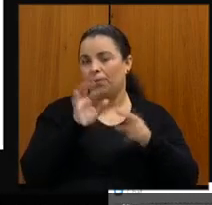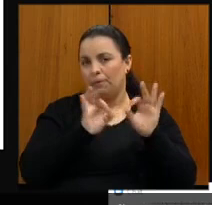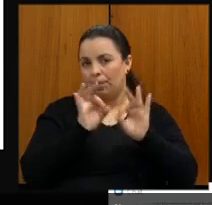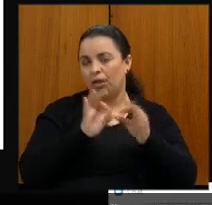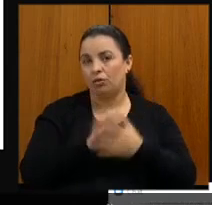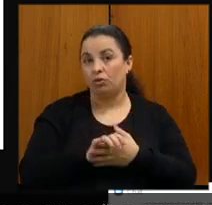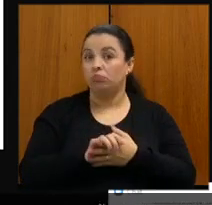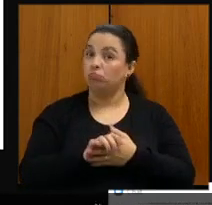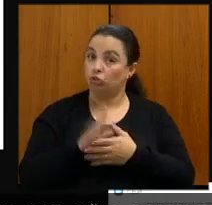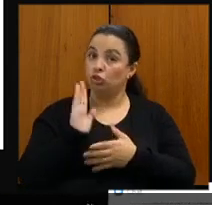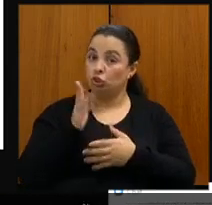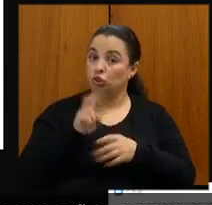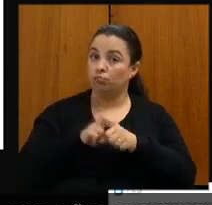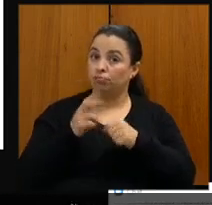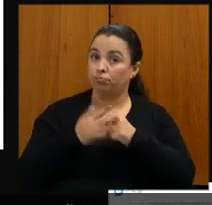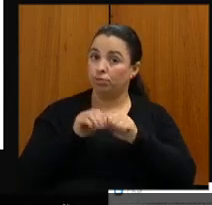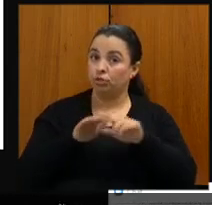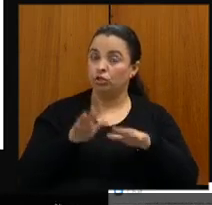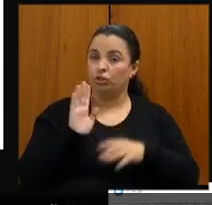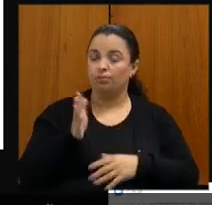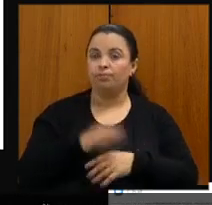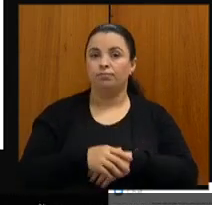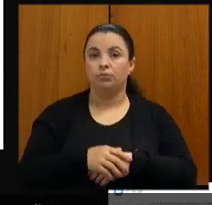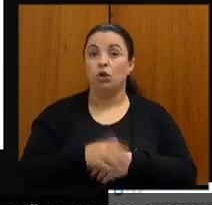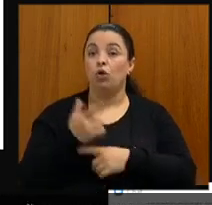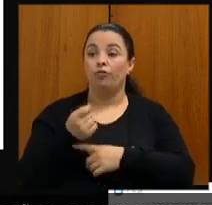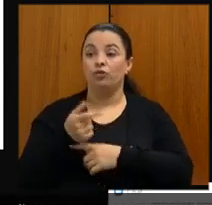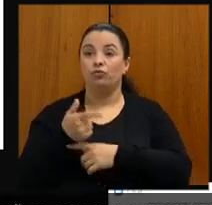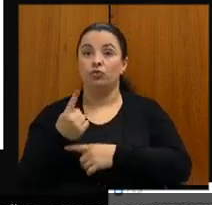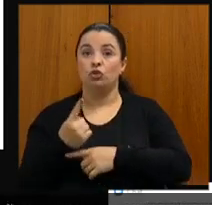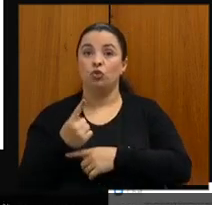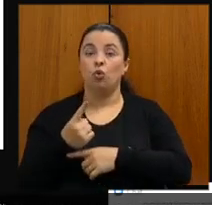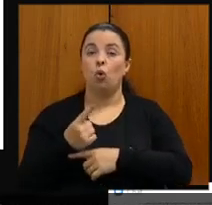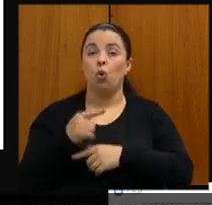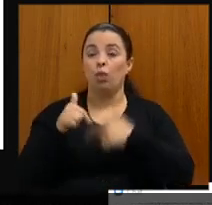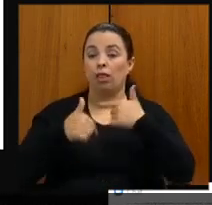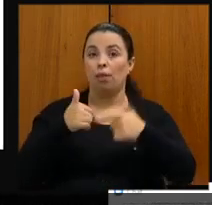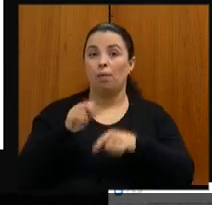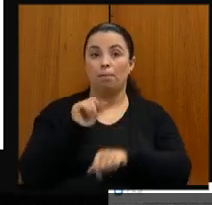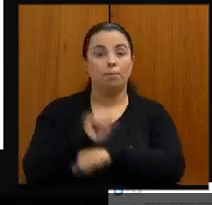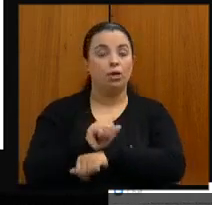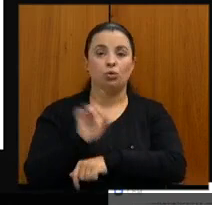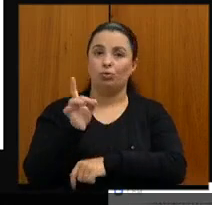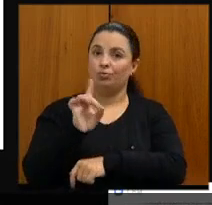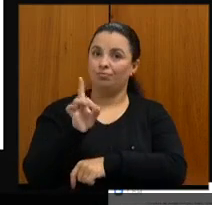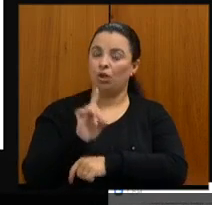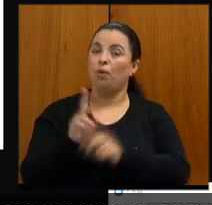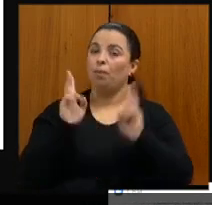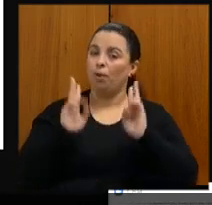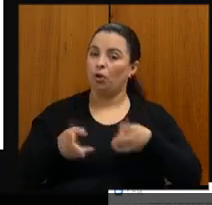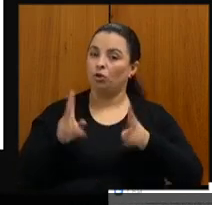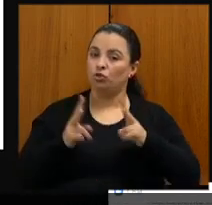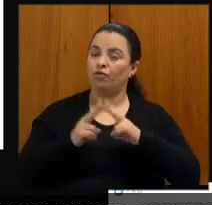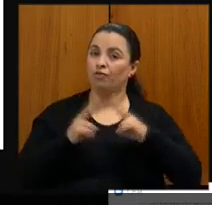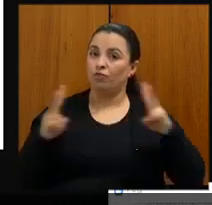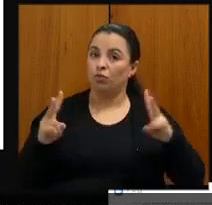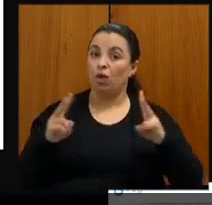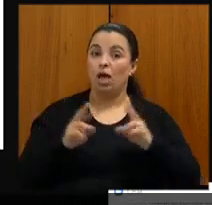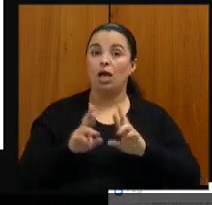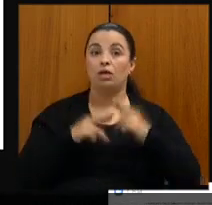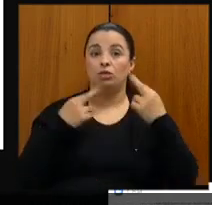os trabalhos não foram interrompidos em razão da pandemia ficaram virtuais as reuniões aumentaram para